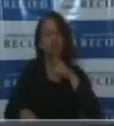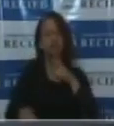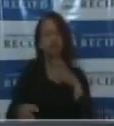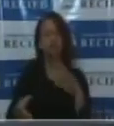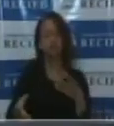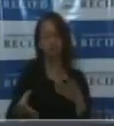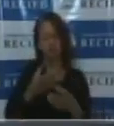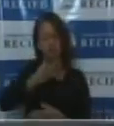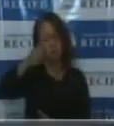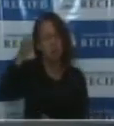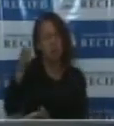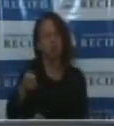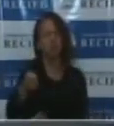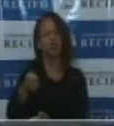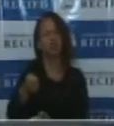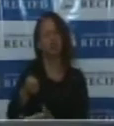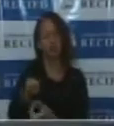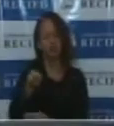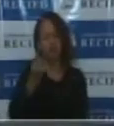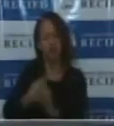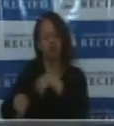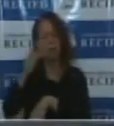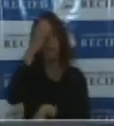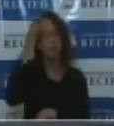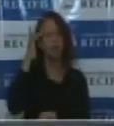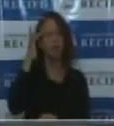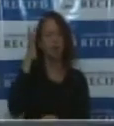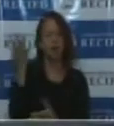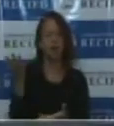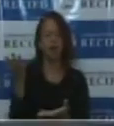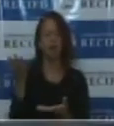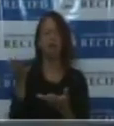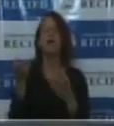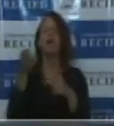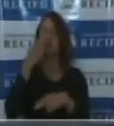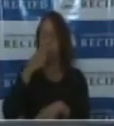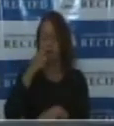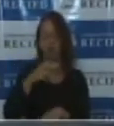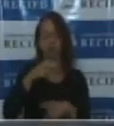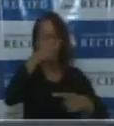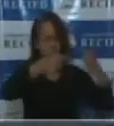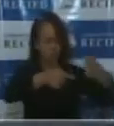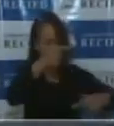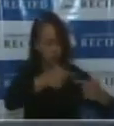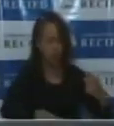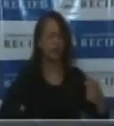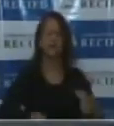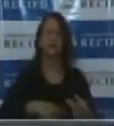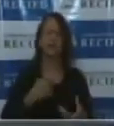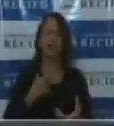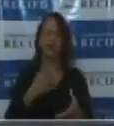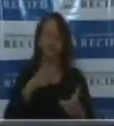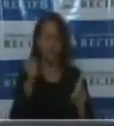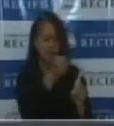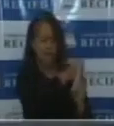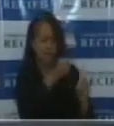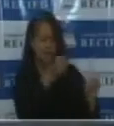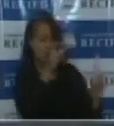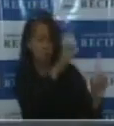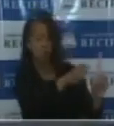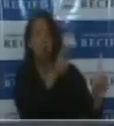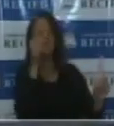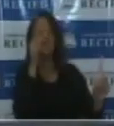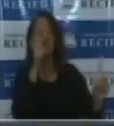que o machismo transforma as pessoas. Mesmo na esfera política, as agressões contra